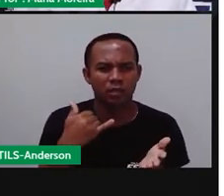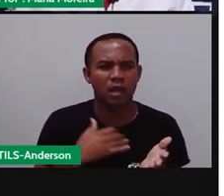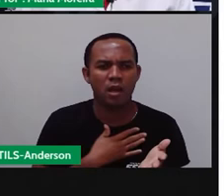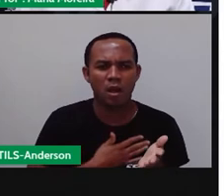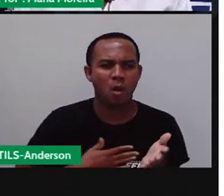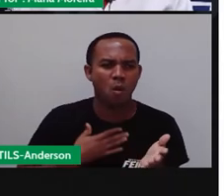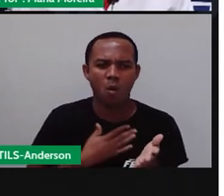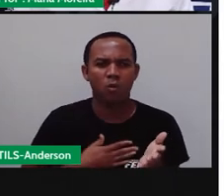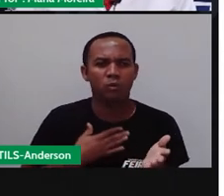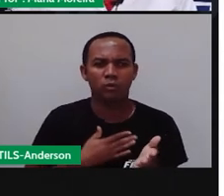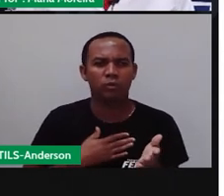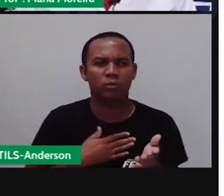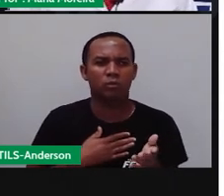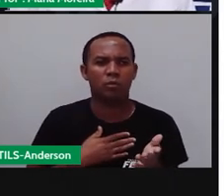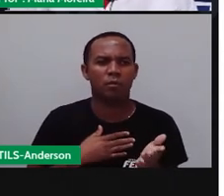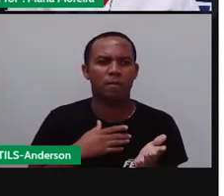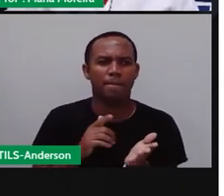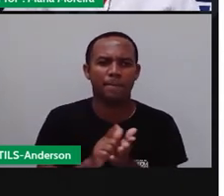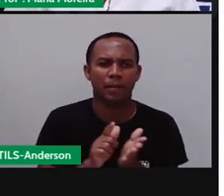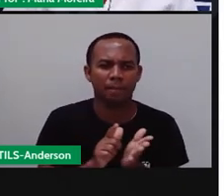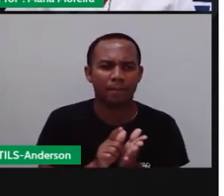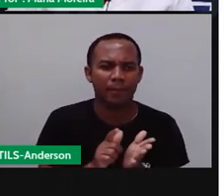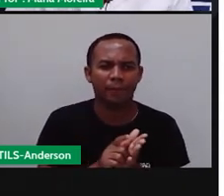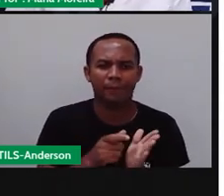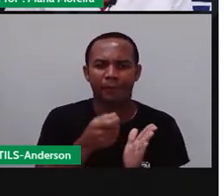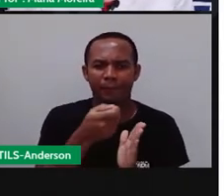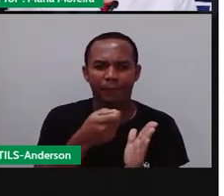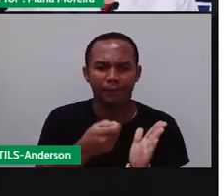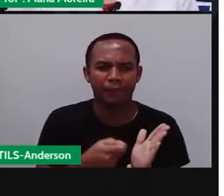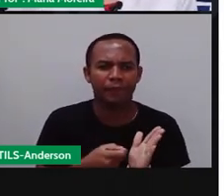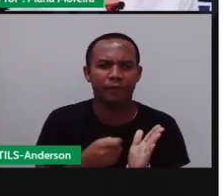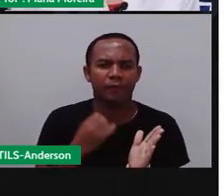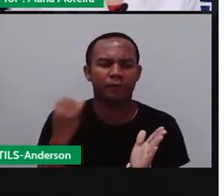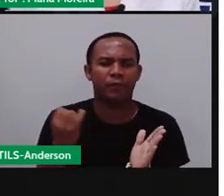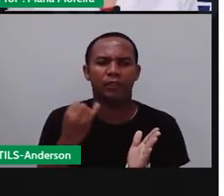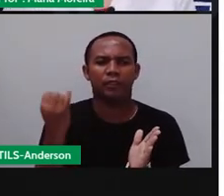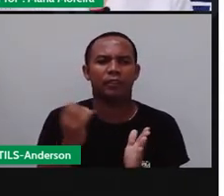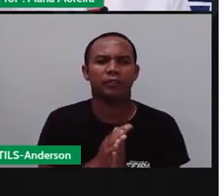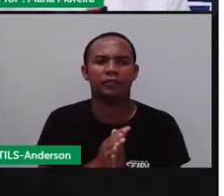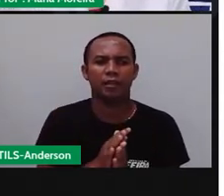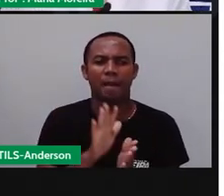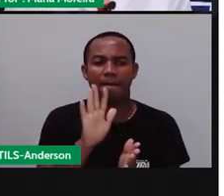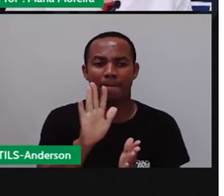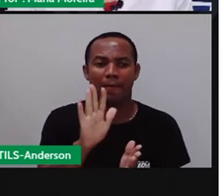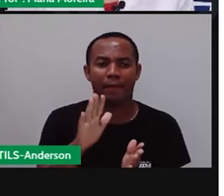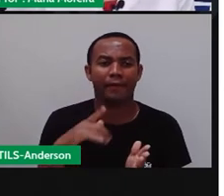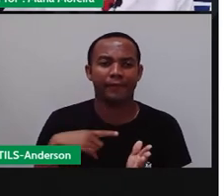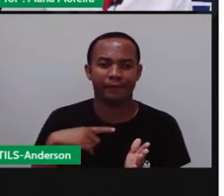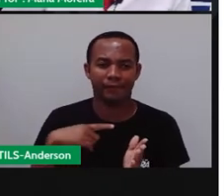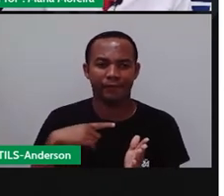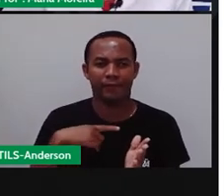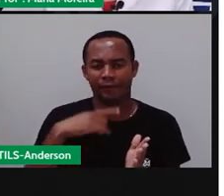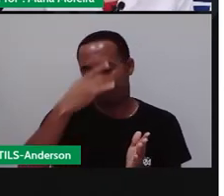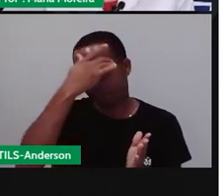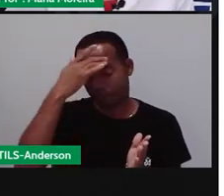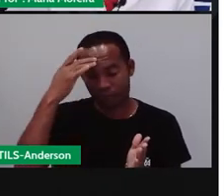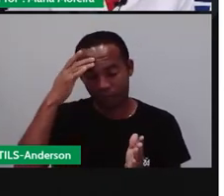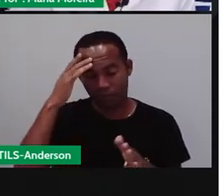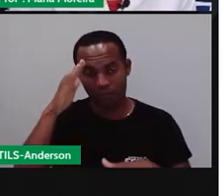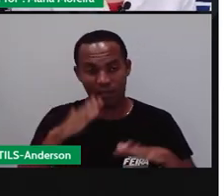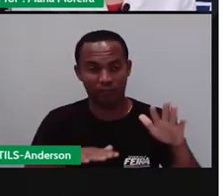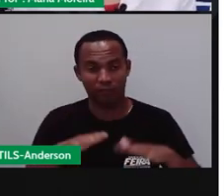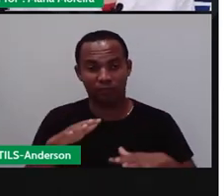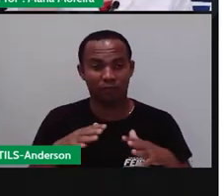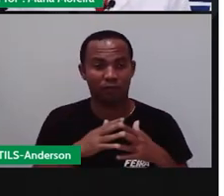daquela lista de papel, para eu ir riscando, né? Tá. Por outro lado, há pessoas que se atrapalham ainda mais com as listas, né? Que ficam